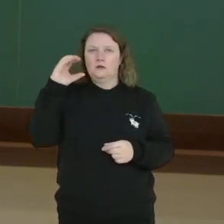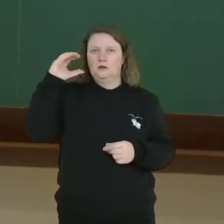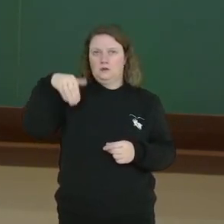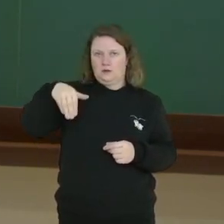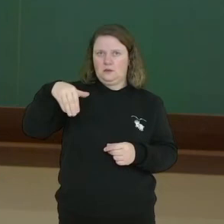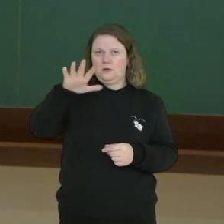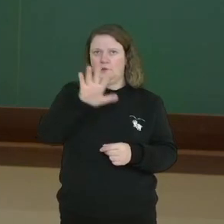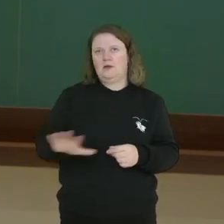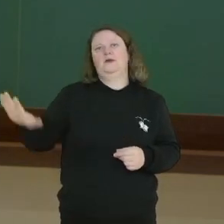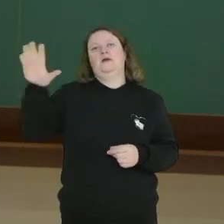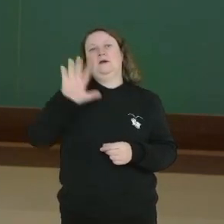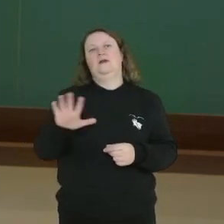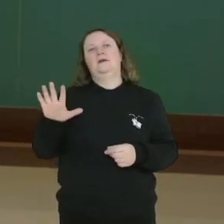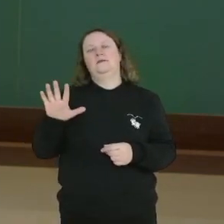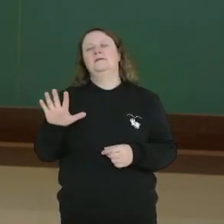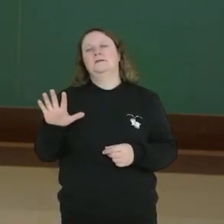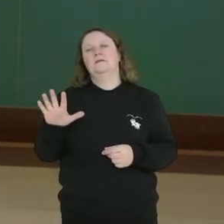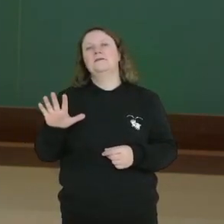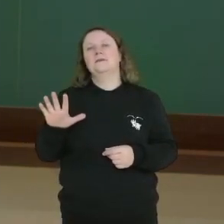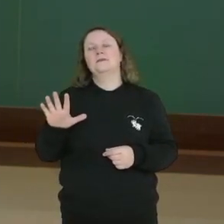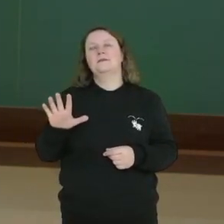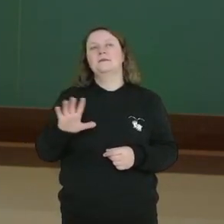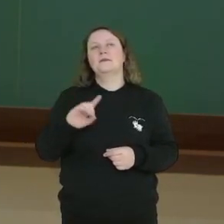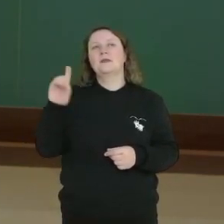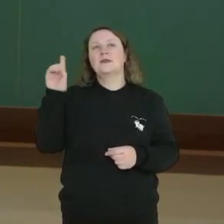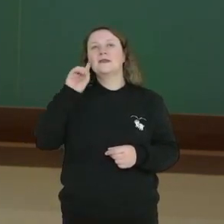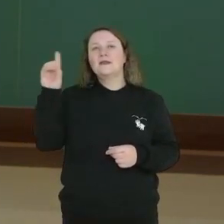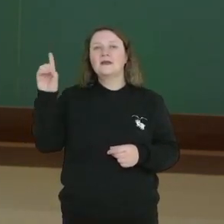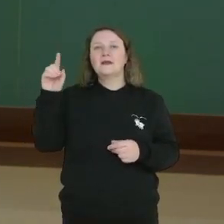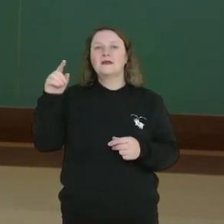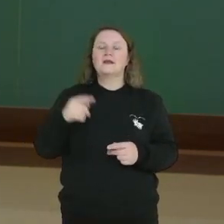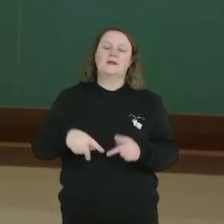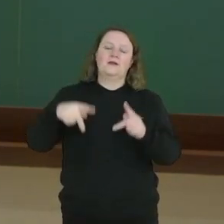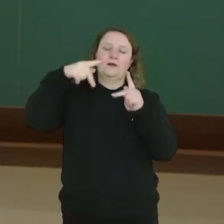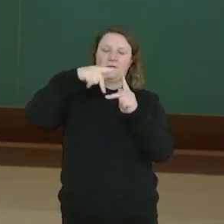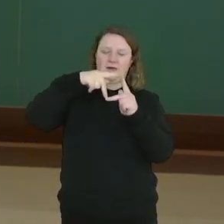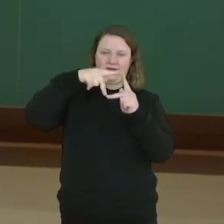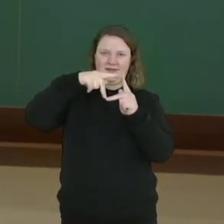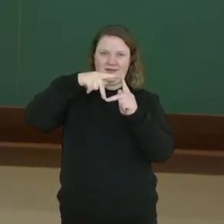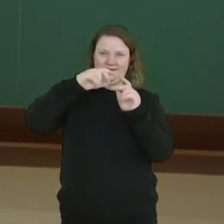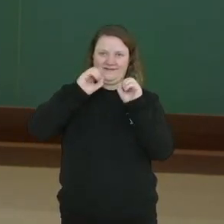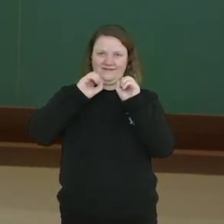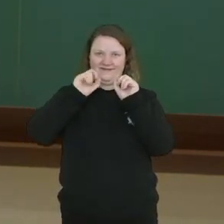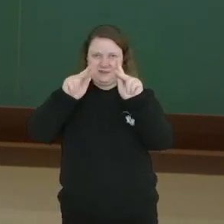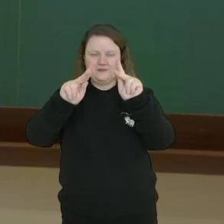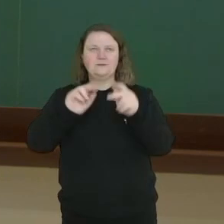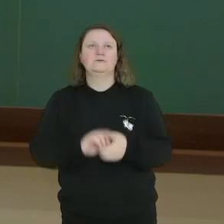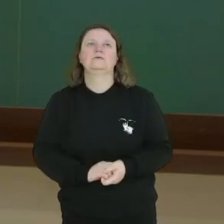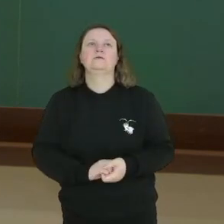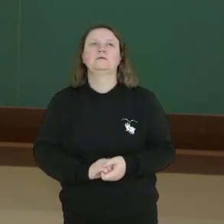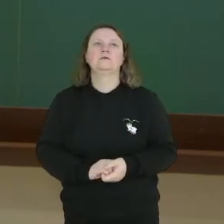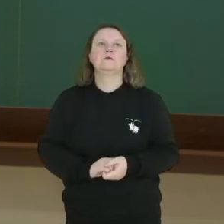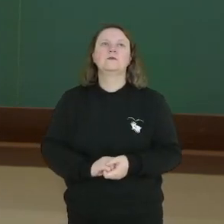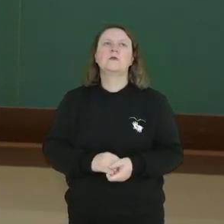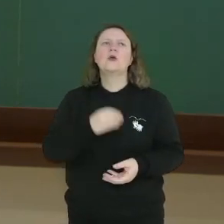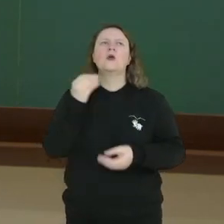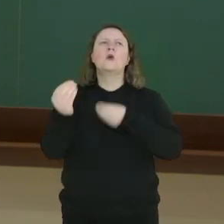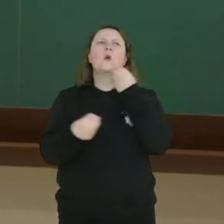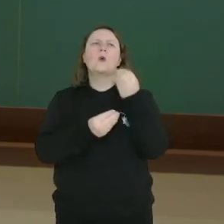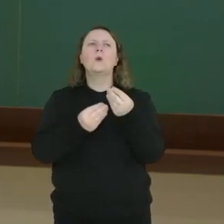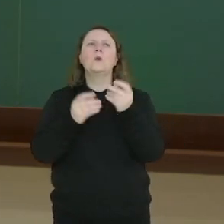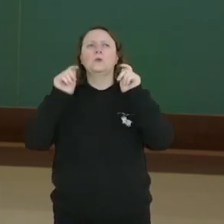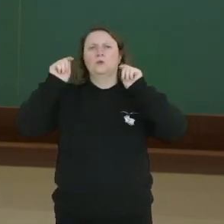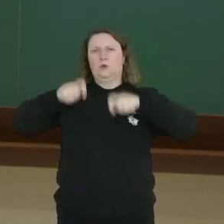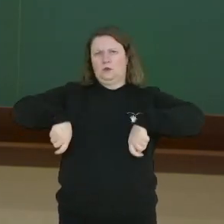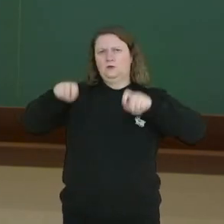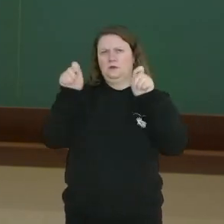área. Essa é a área desse quadrado aqui, ok? Como é que a gente poderia fazer de outra forma? Claro que